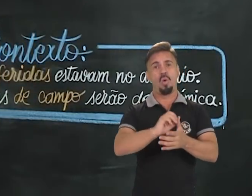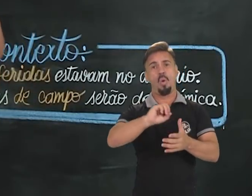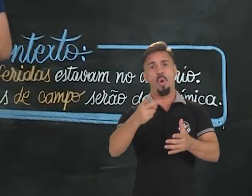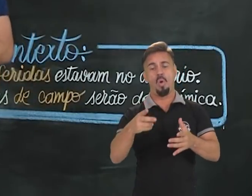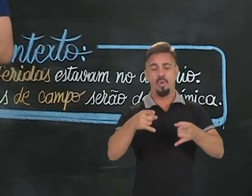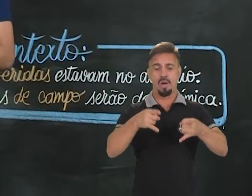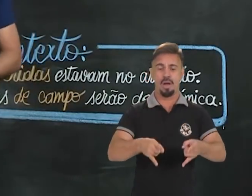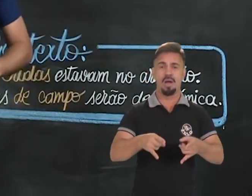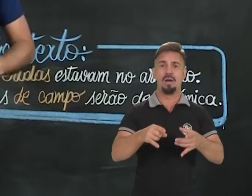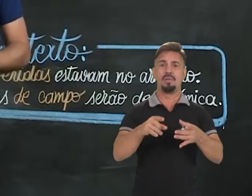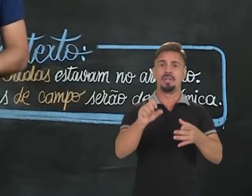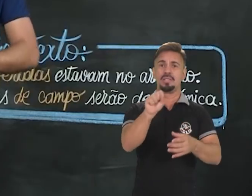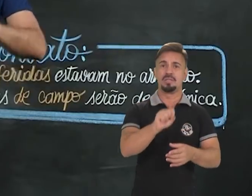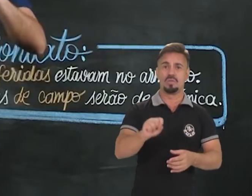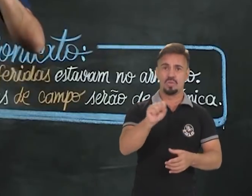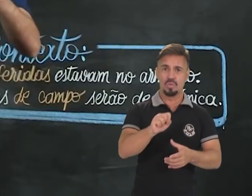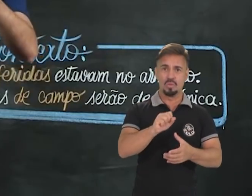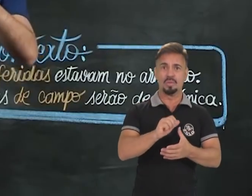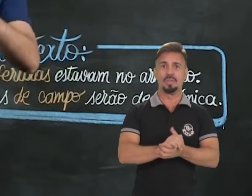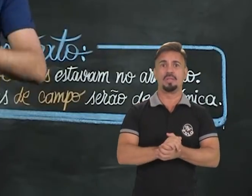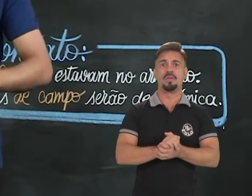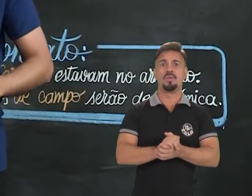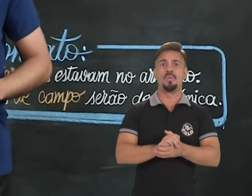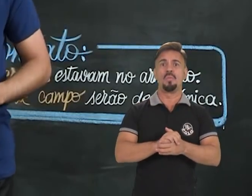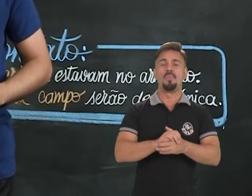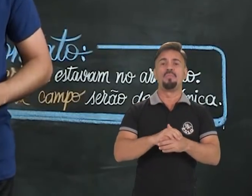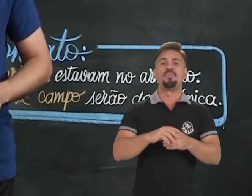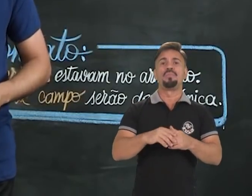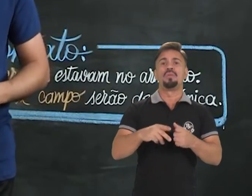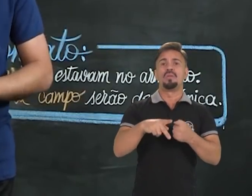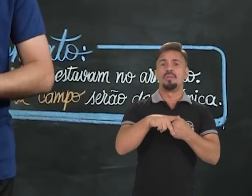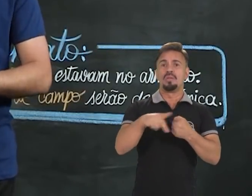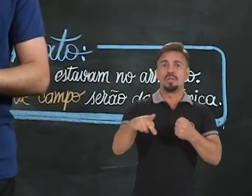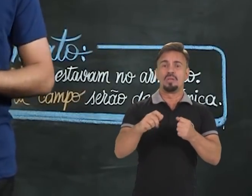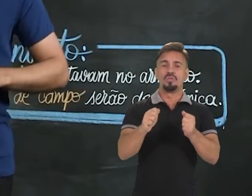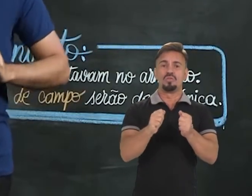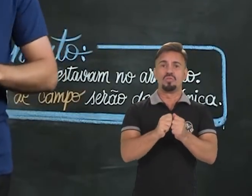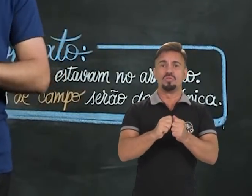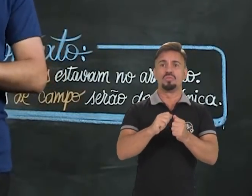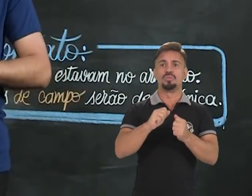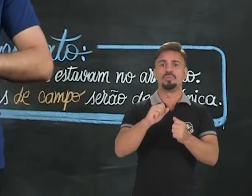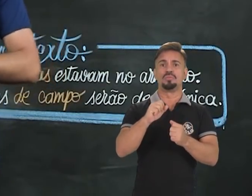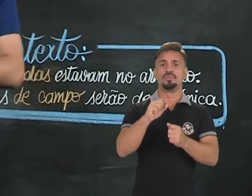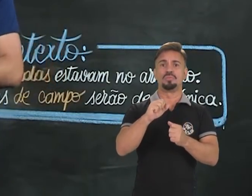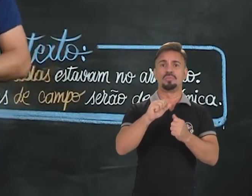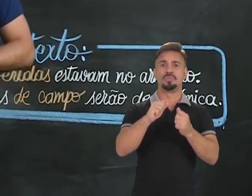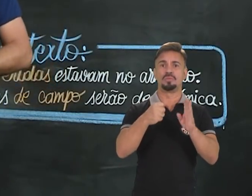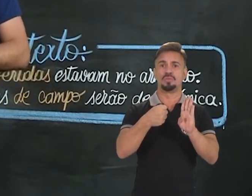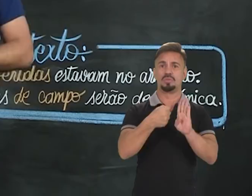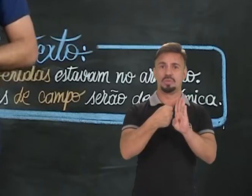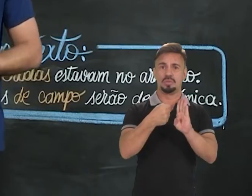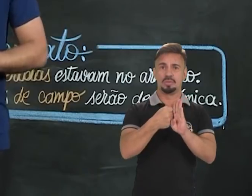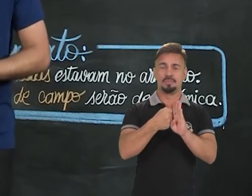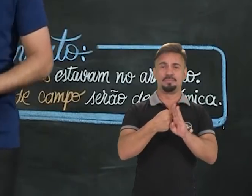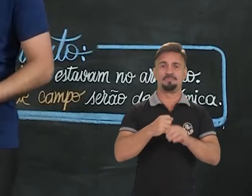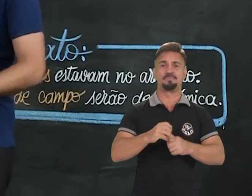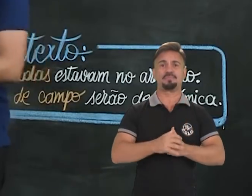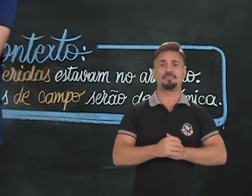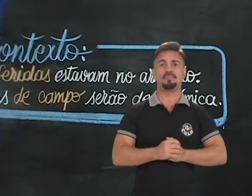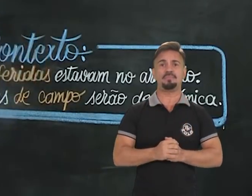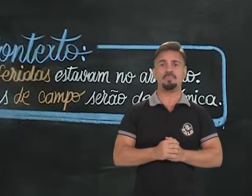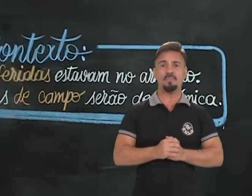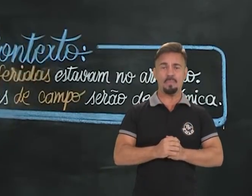uma locução adjetiva, uma preposição junto com um substantivo que desempenham juntos a função de